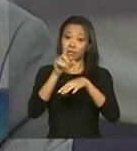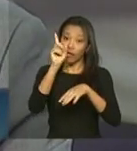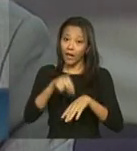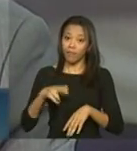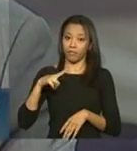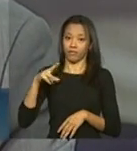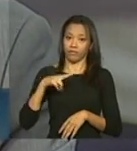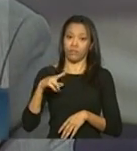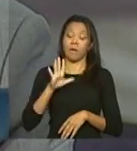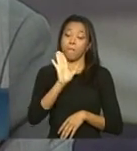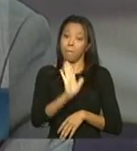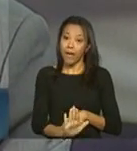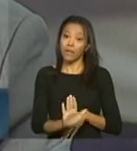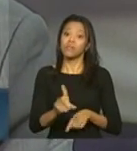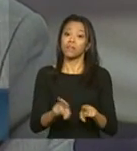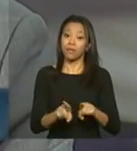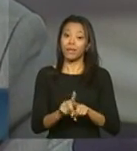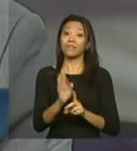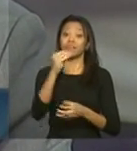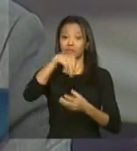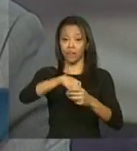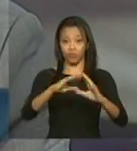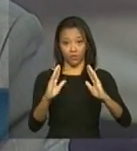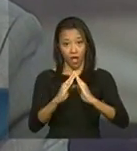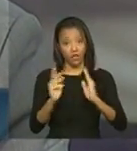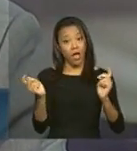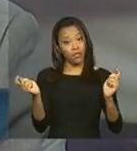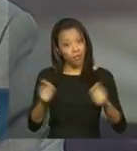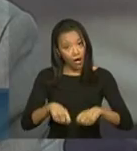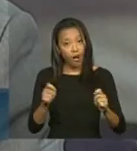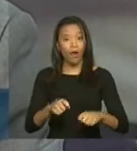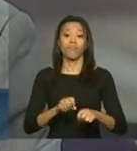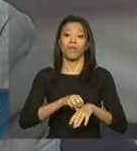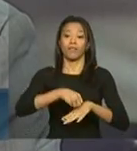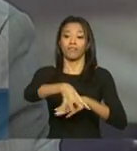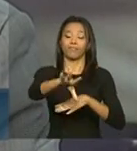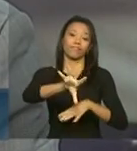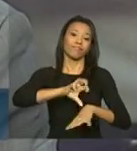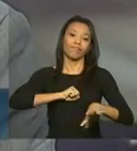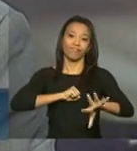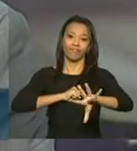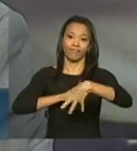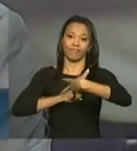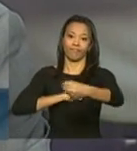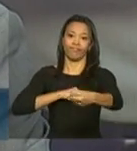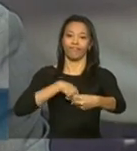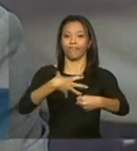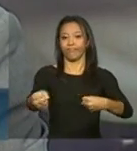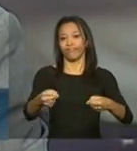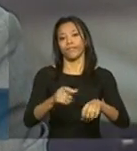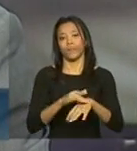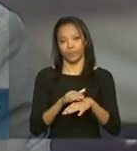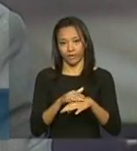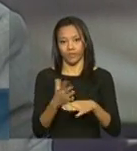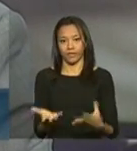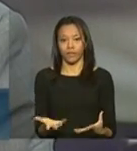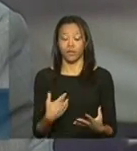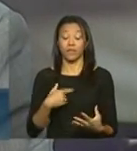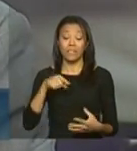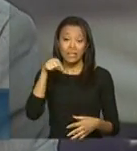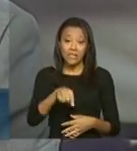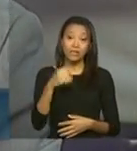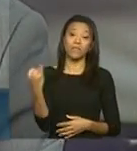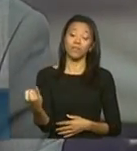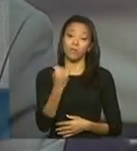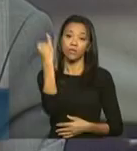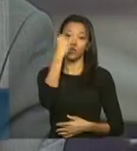uma transmissão intradomiciliar. Então, é decisivo para o sucesso do controle da